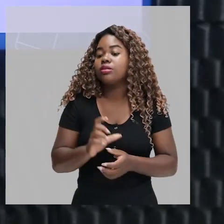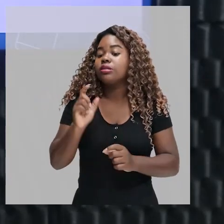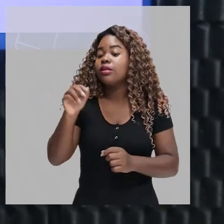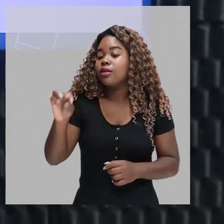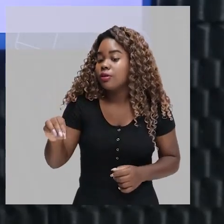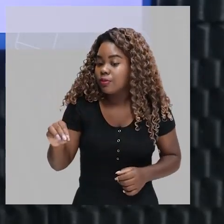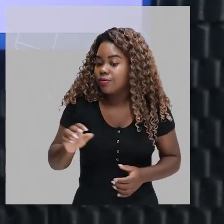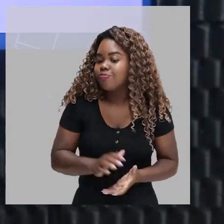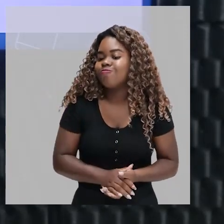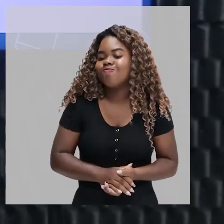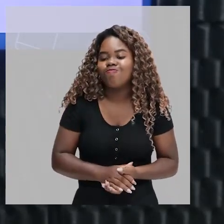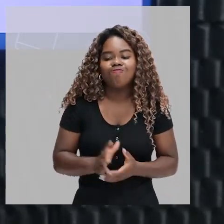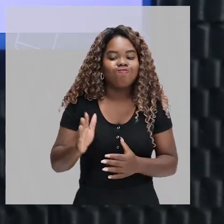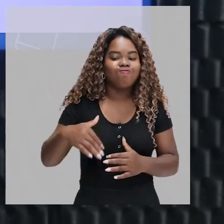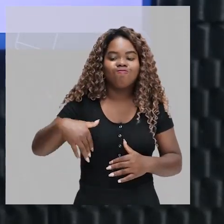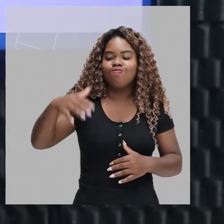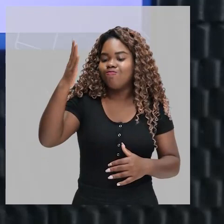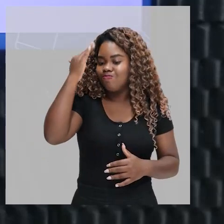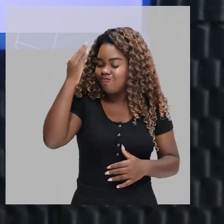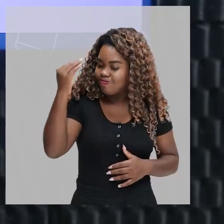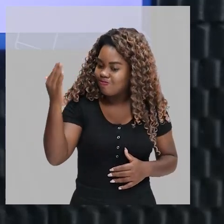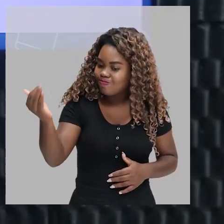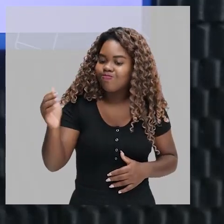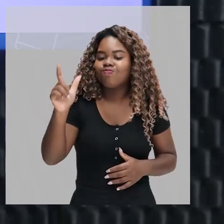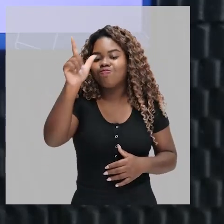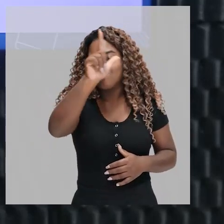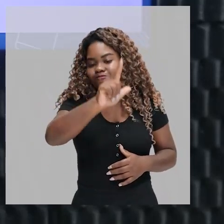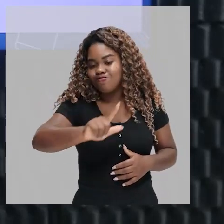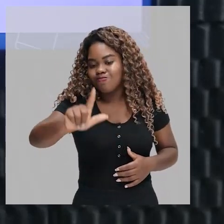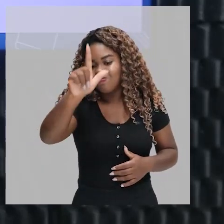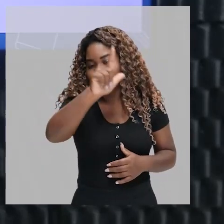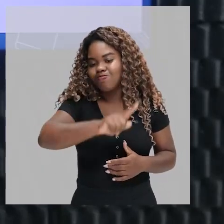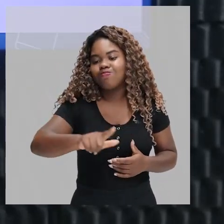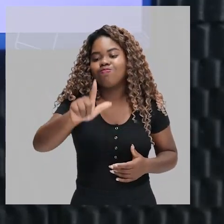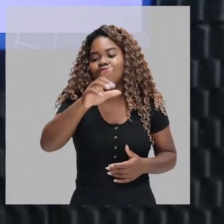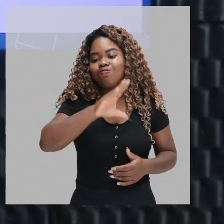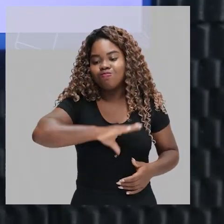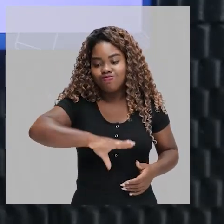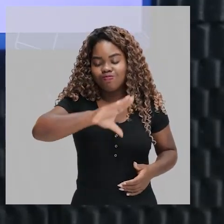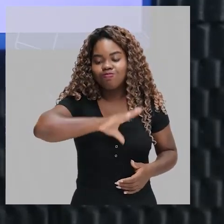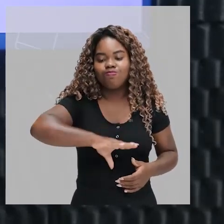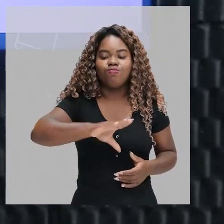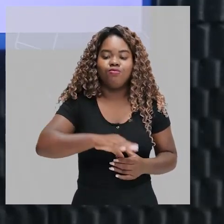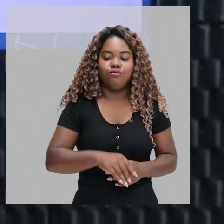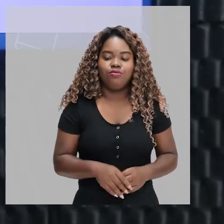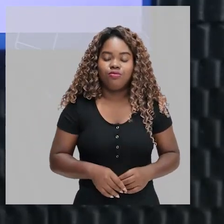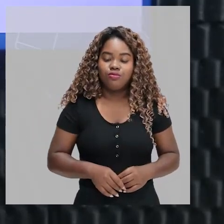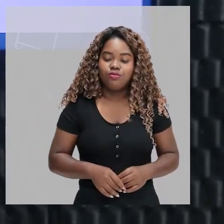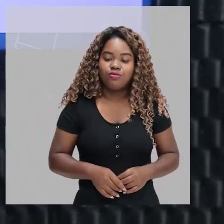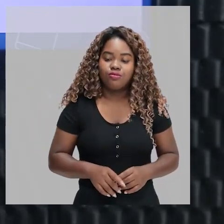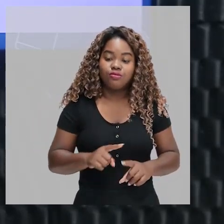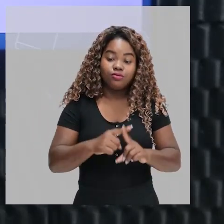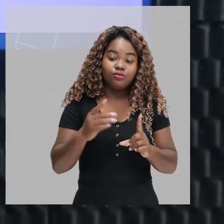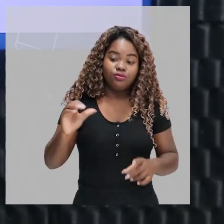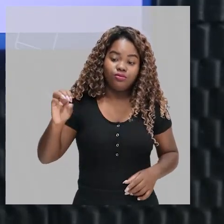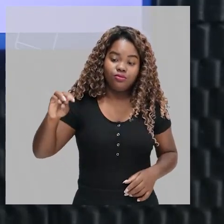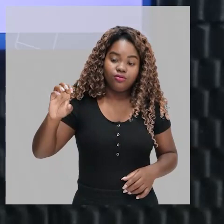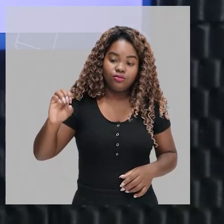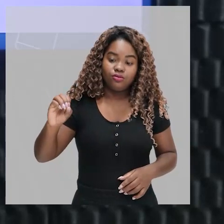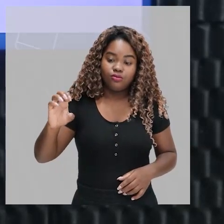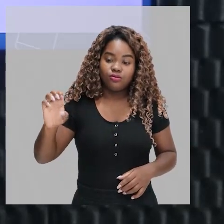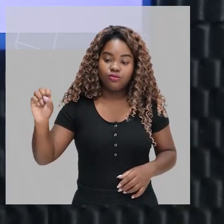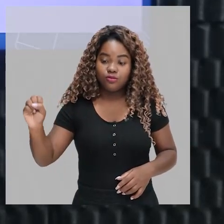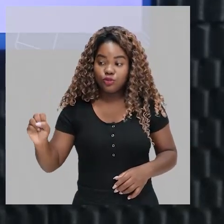o maior né a maior expressividade literária de Portugal só que Camões é